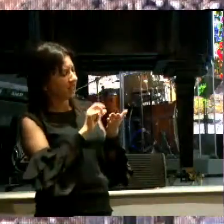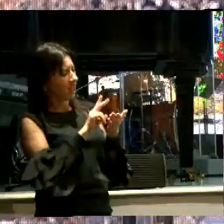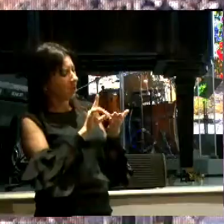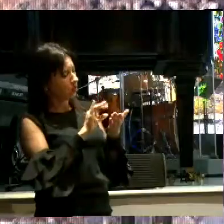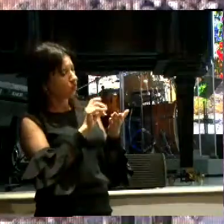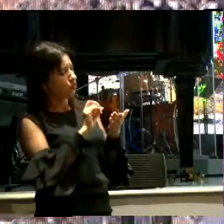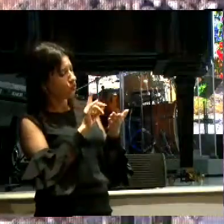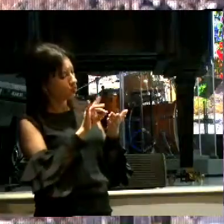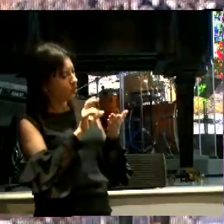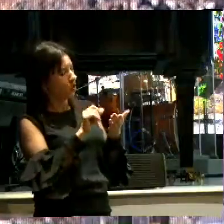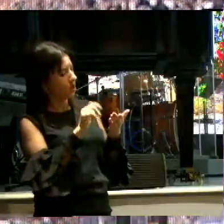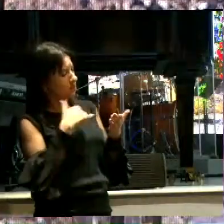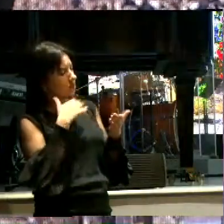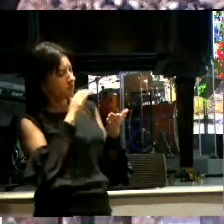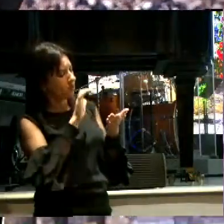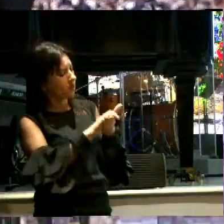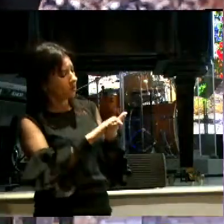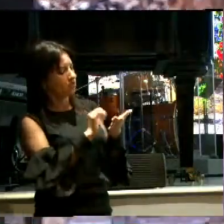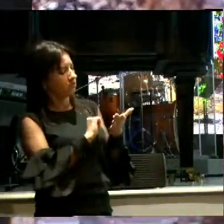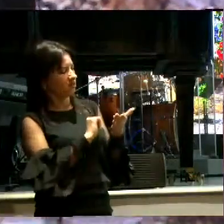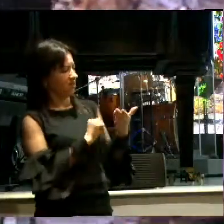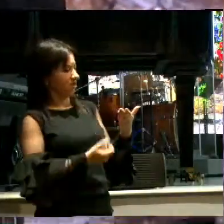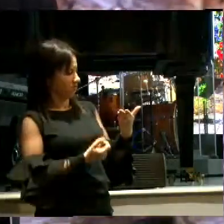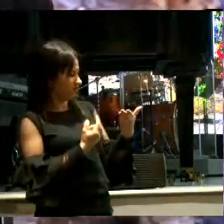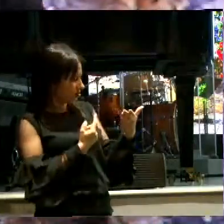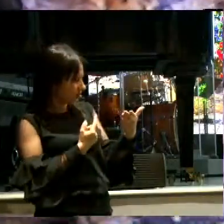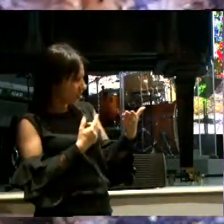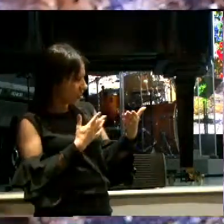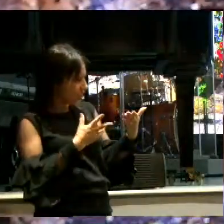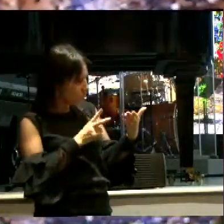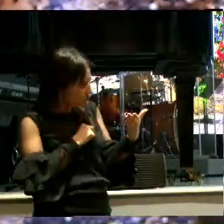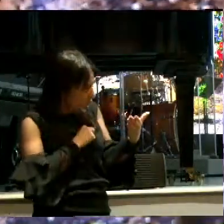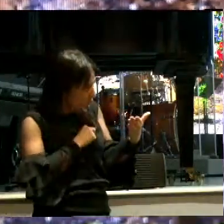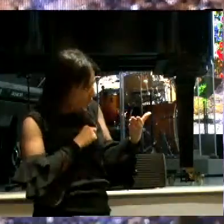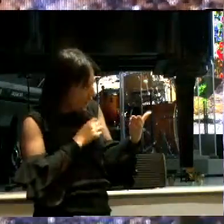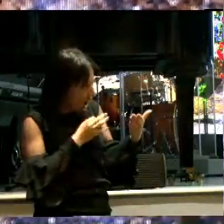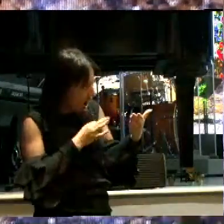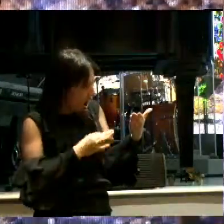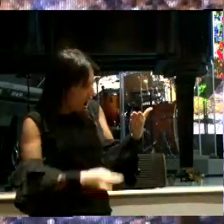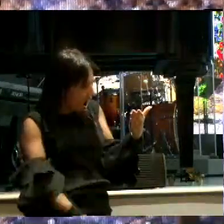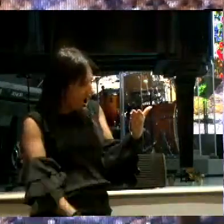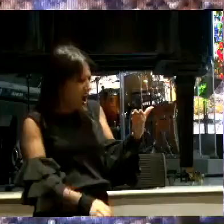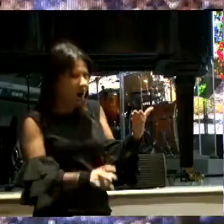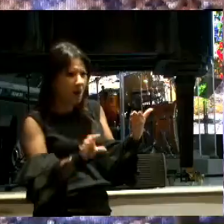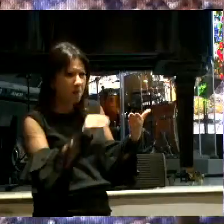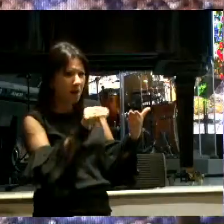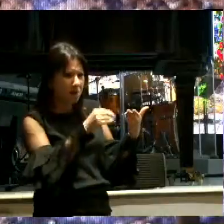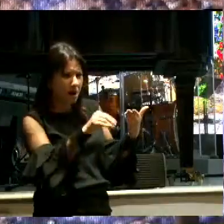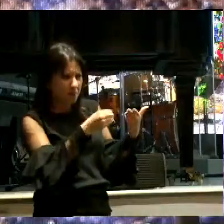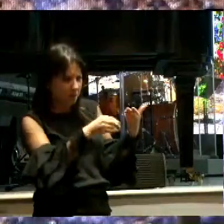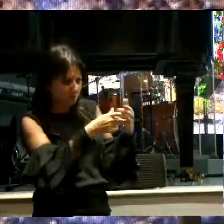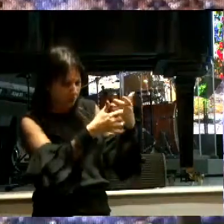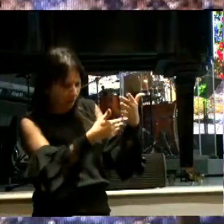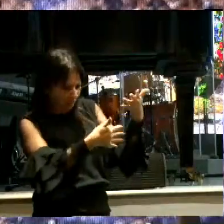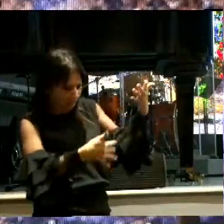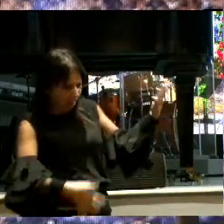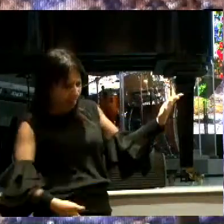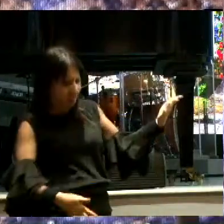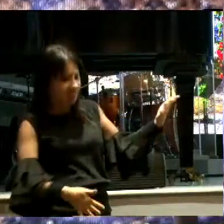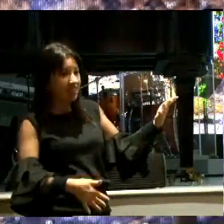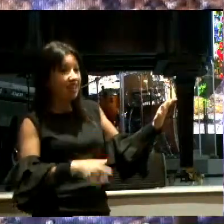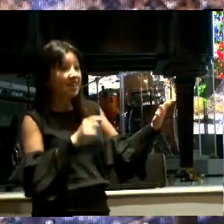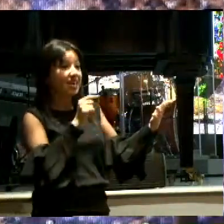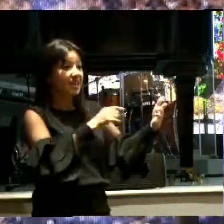é isso? E aí eu fui ver, ele tinha recebido uma placa de segundo